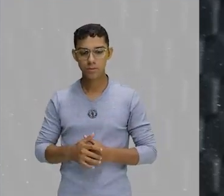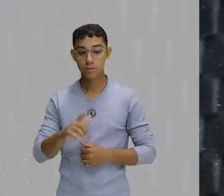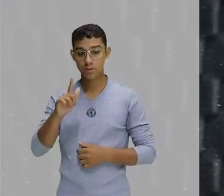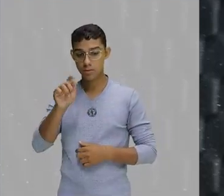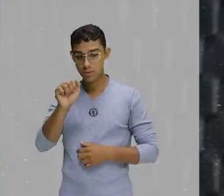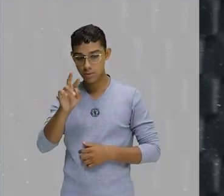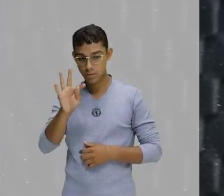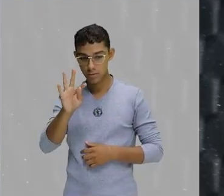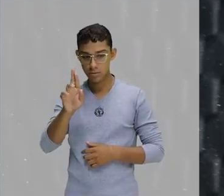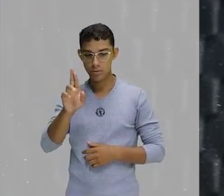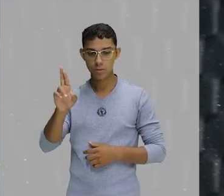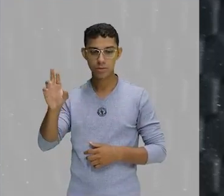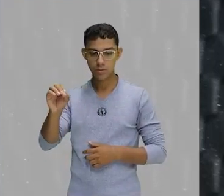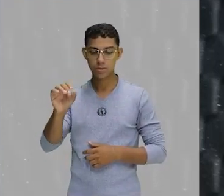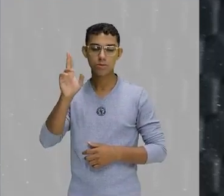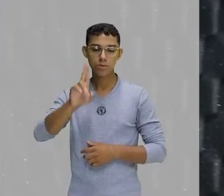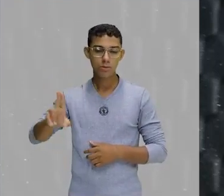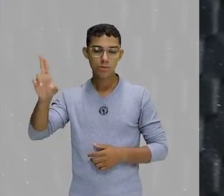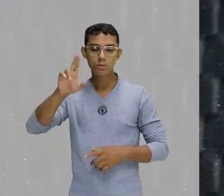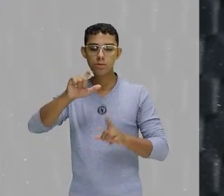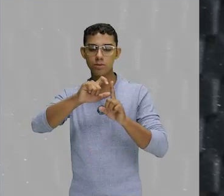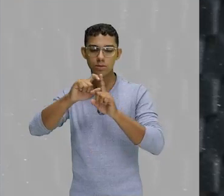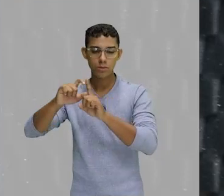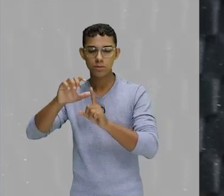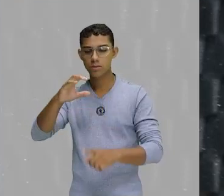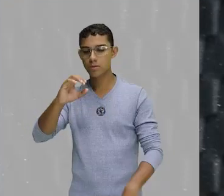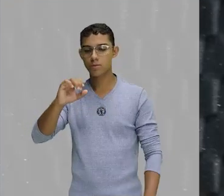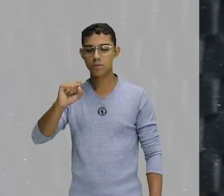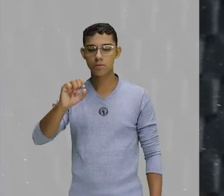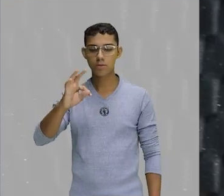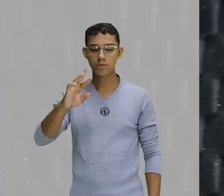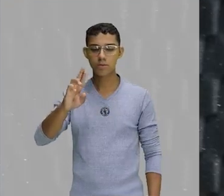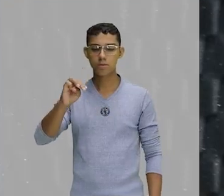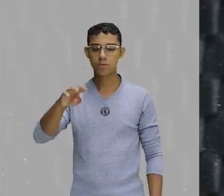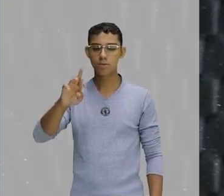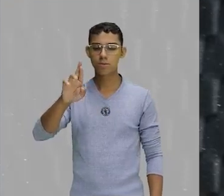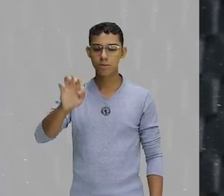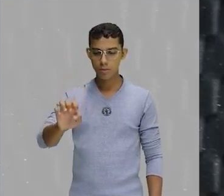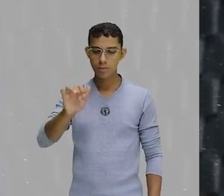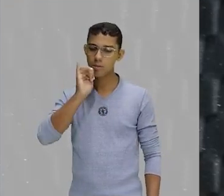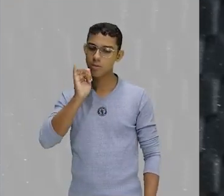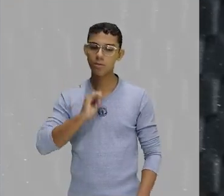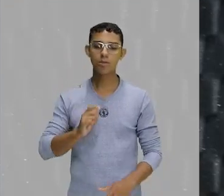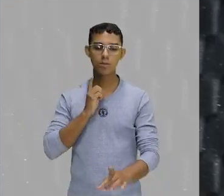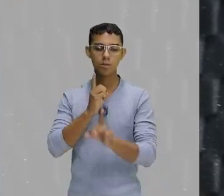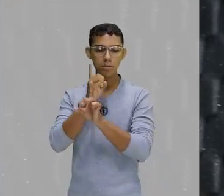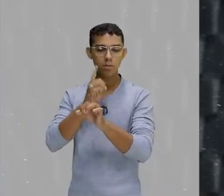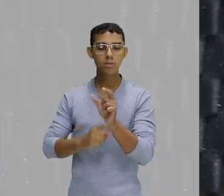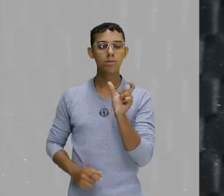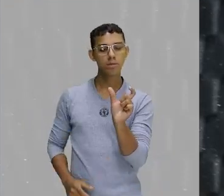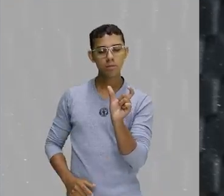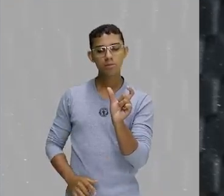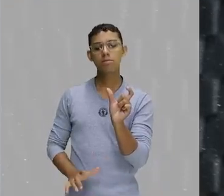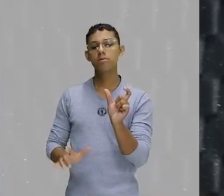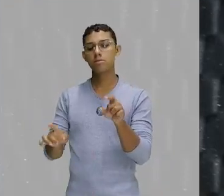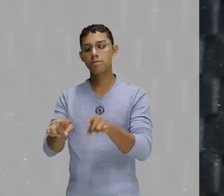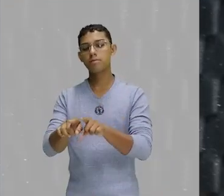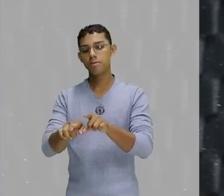palavra costumbre, a presença dessas iraras anterior a ela nos permite identificar que se trata